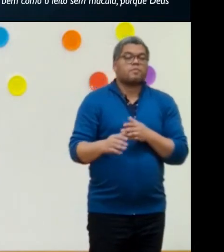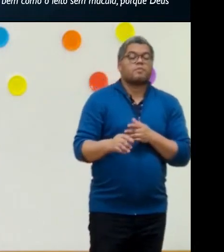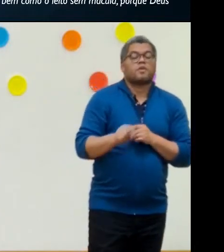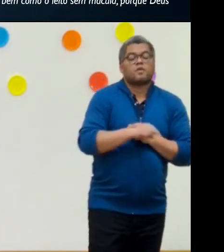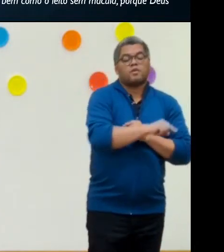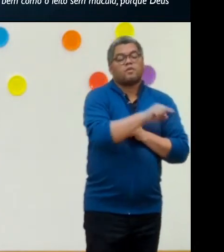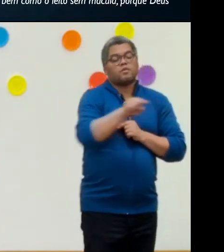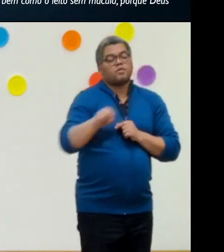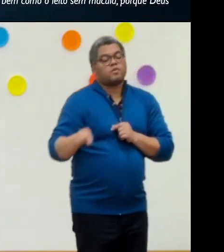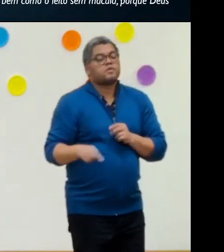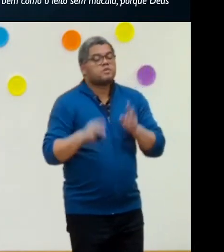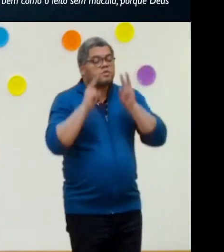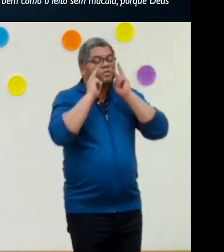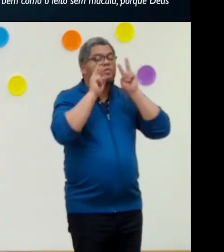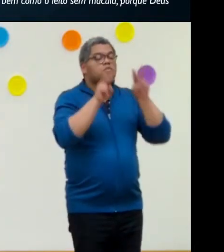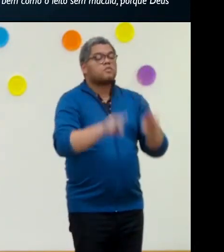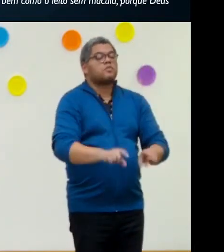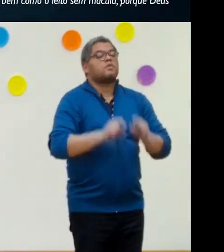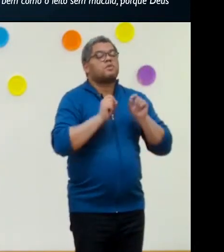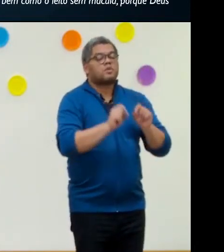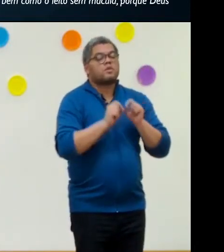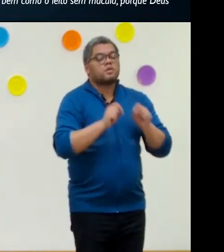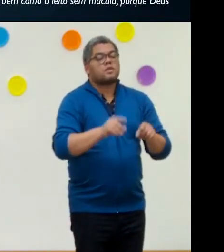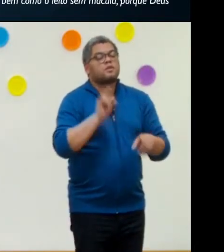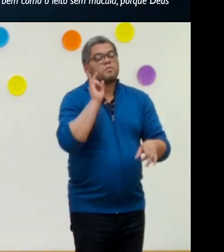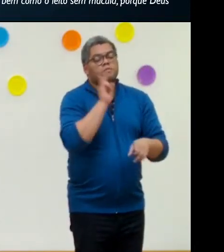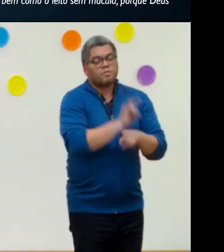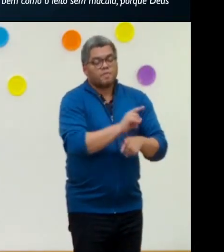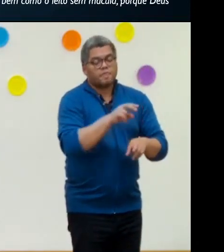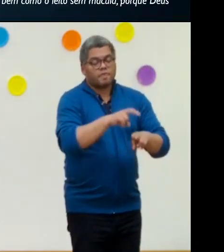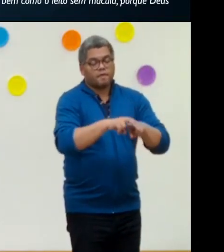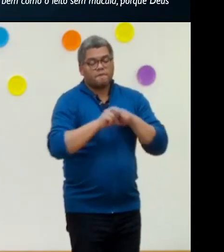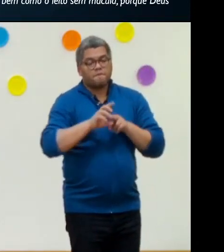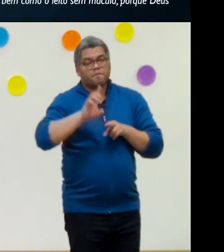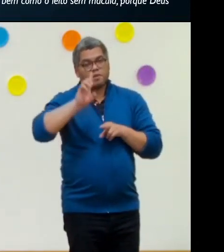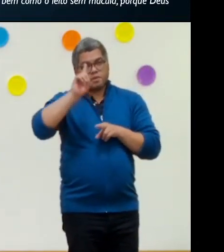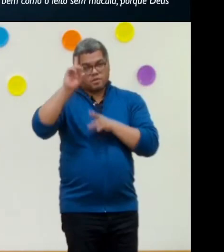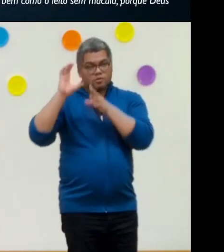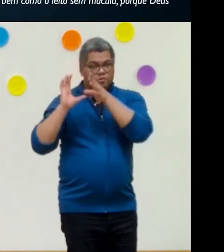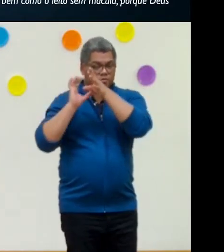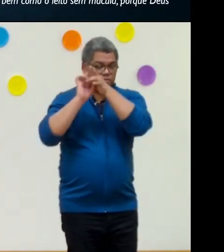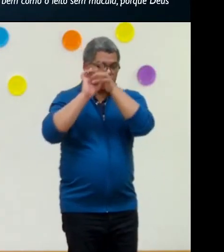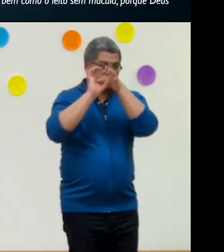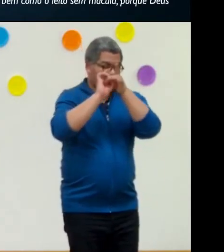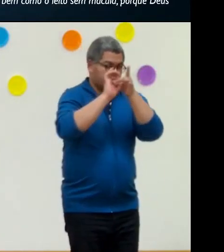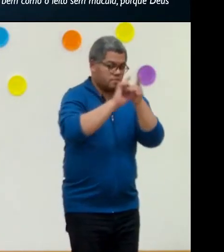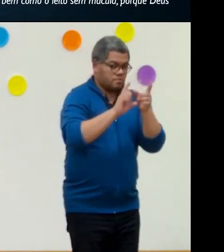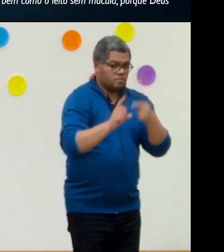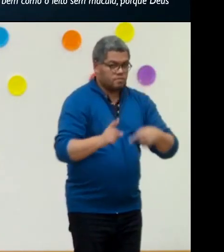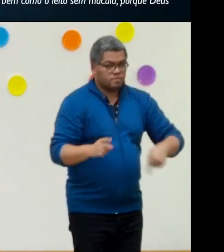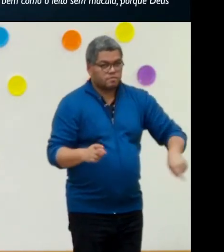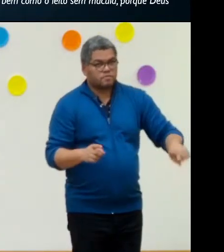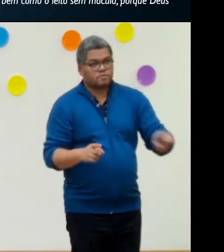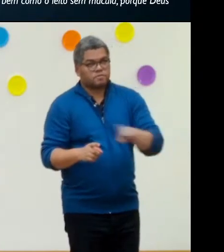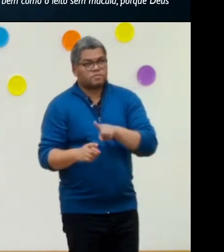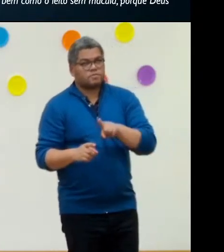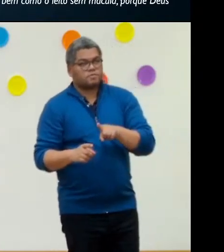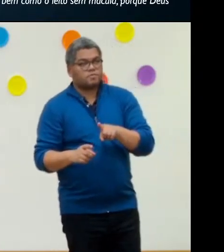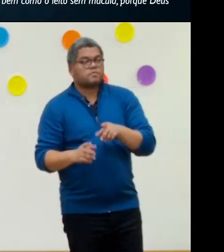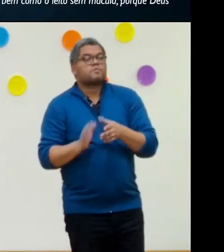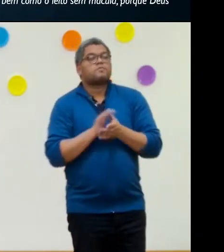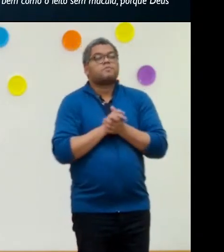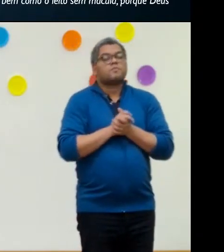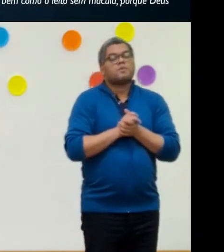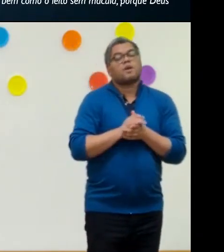Vocês vão ver o que é o adultério, por isso que Deus relaciona essas coisas. O adultério sexual como um modelo de